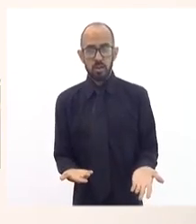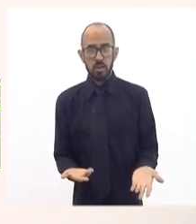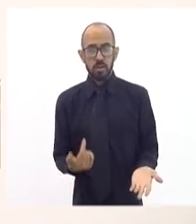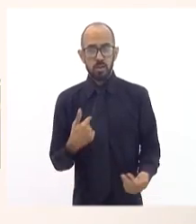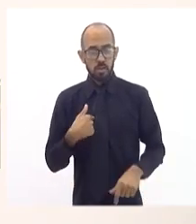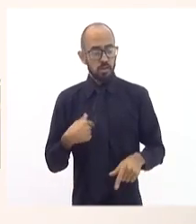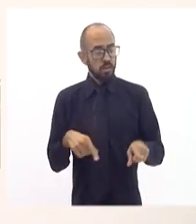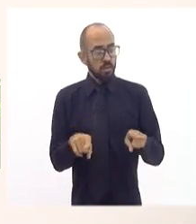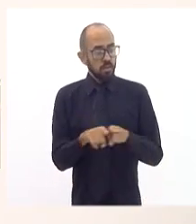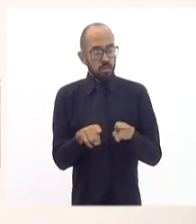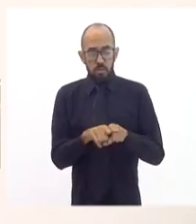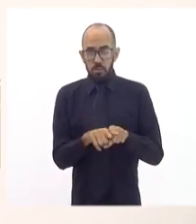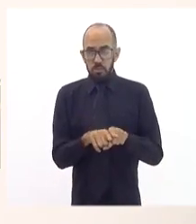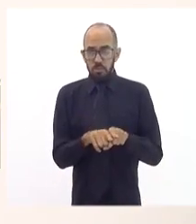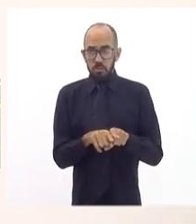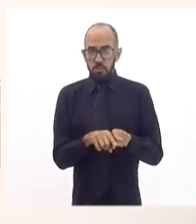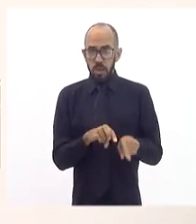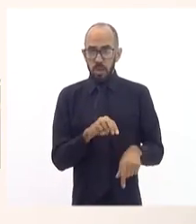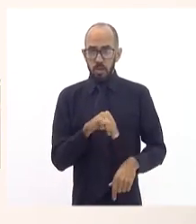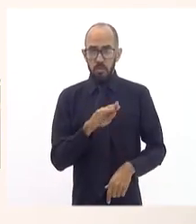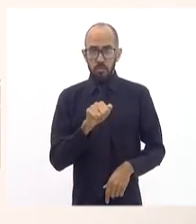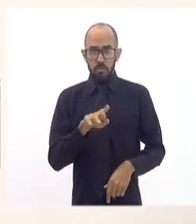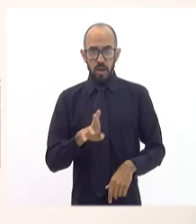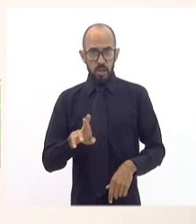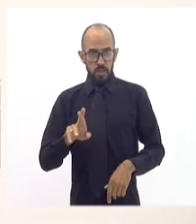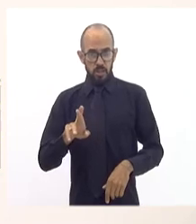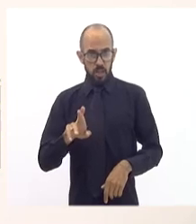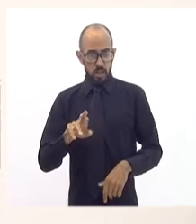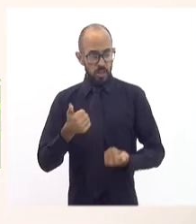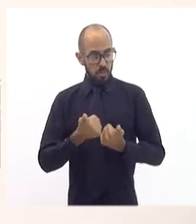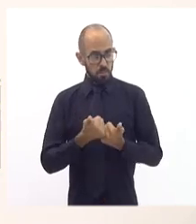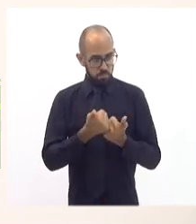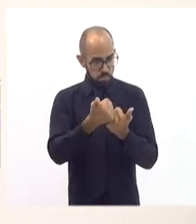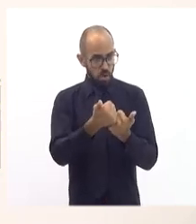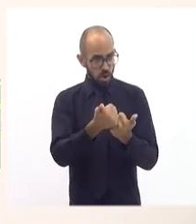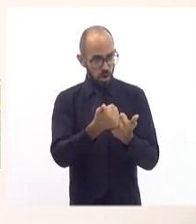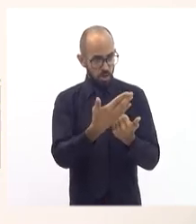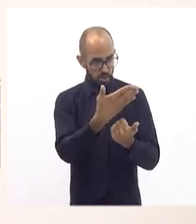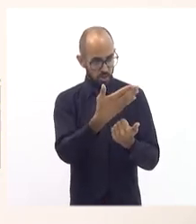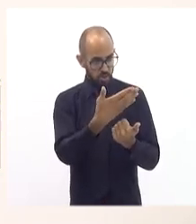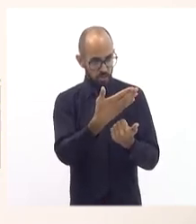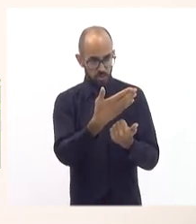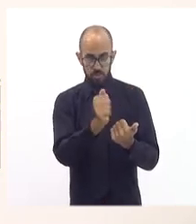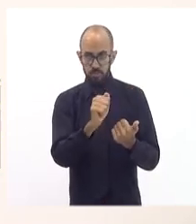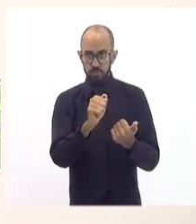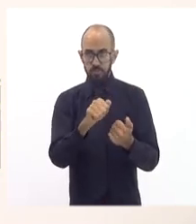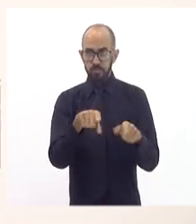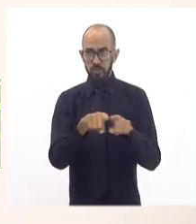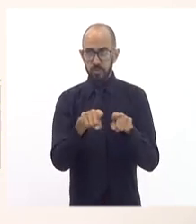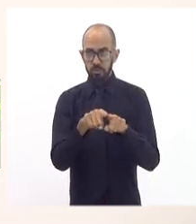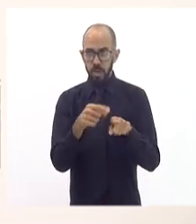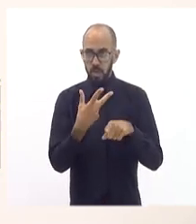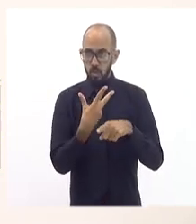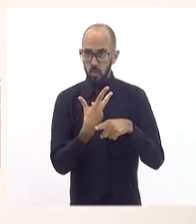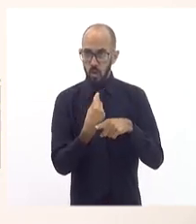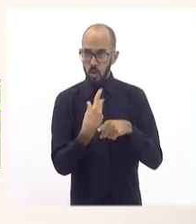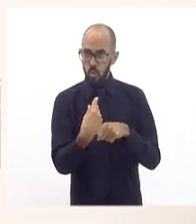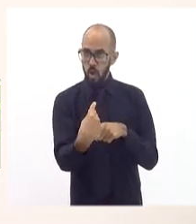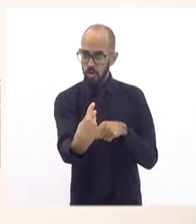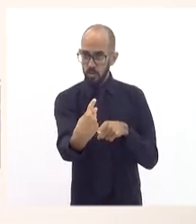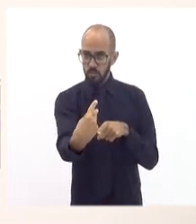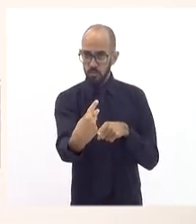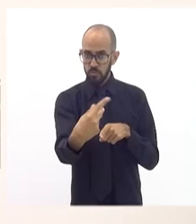impressionado ainda ou seu Wagner victer né que é que apoiou né que apoia o autódromo completamente errado né